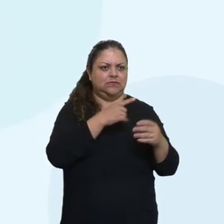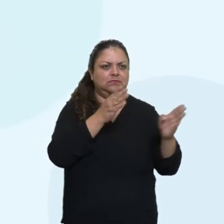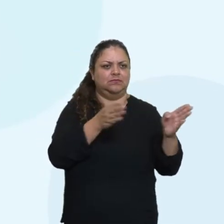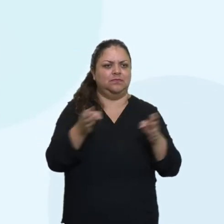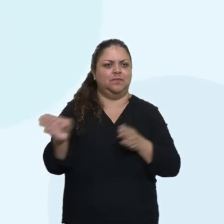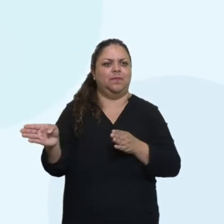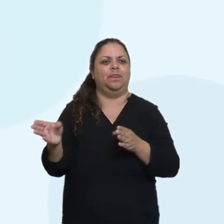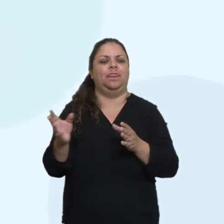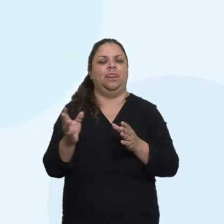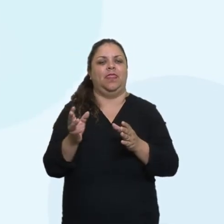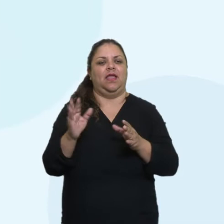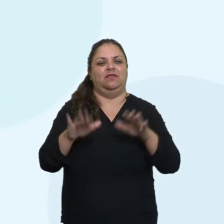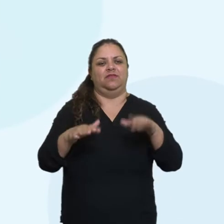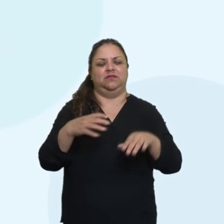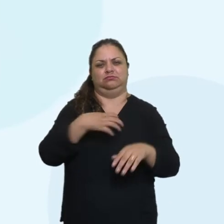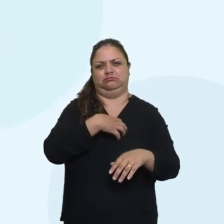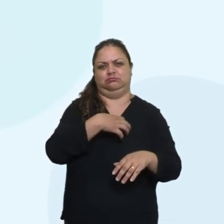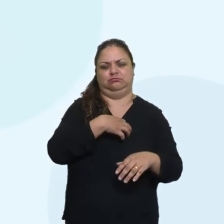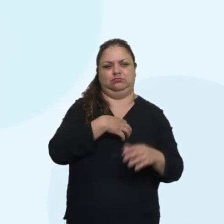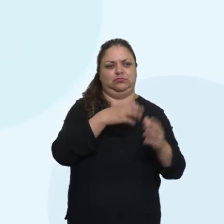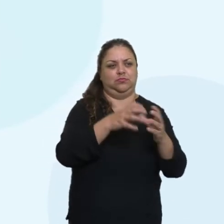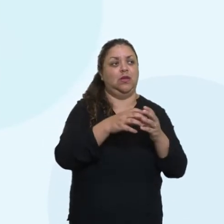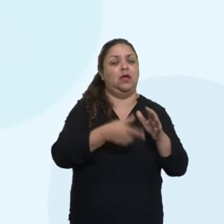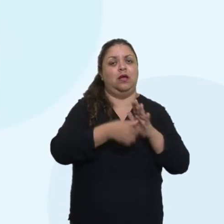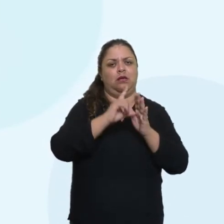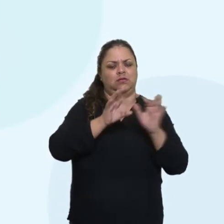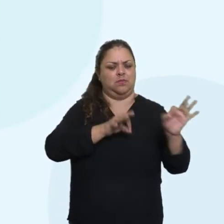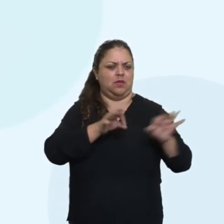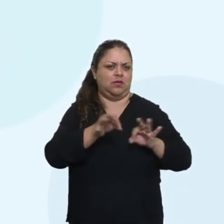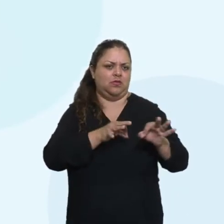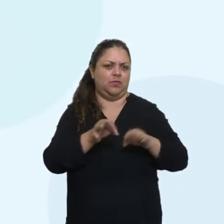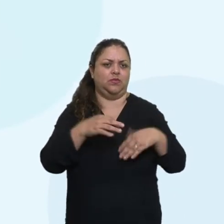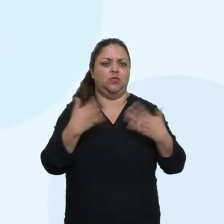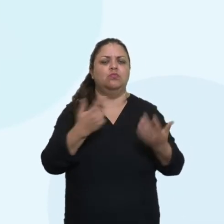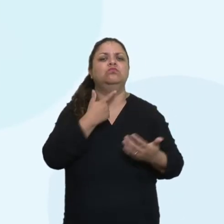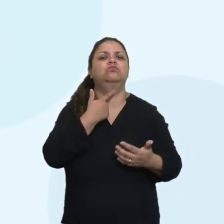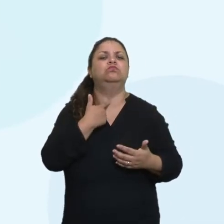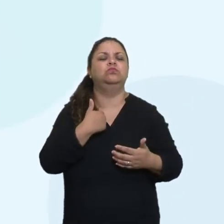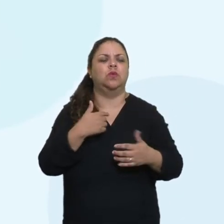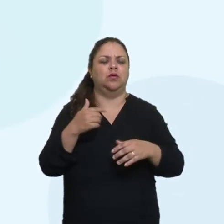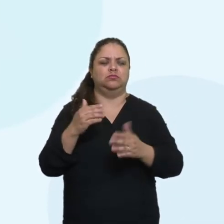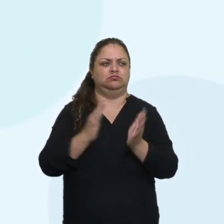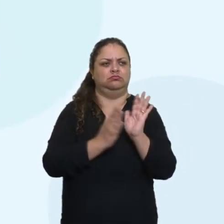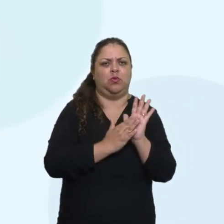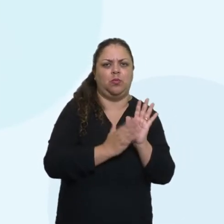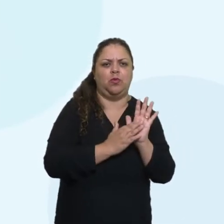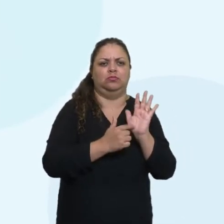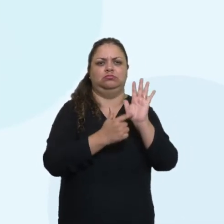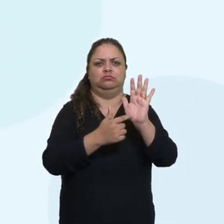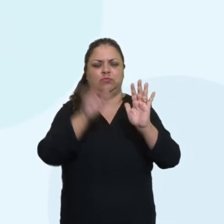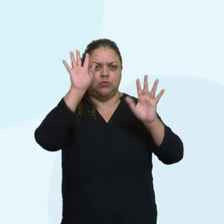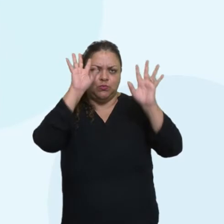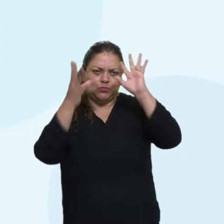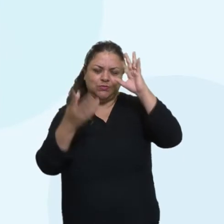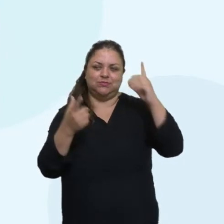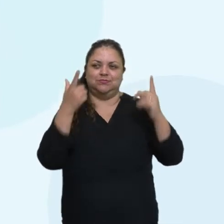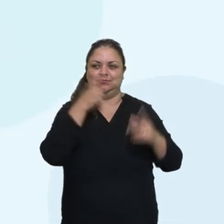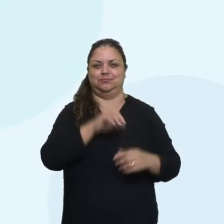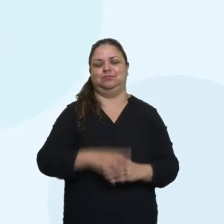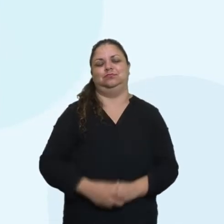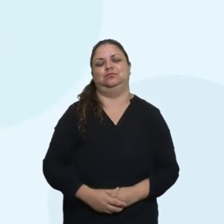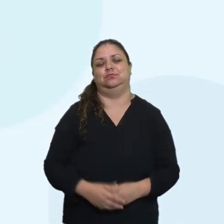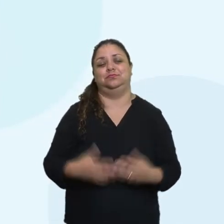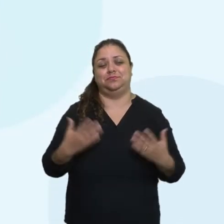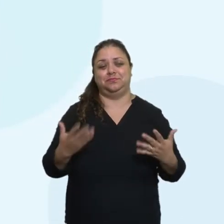padrão a se estruturar através da geração planejamento ou mesmo produção proposta de soluções e alternativas Então